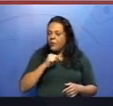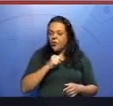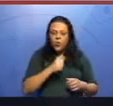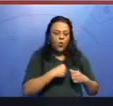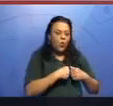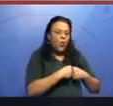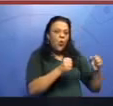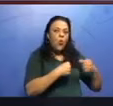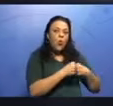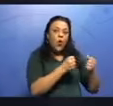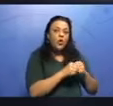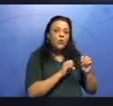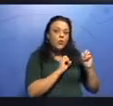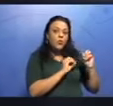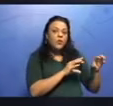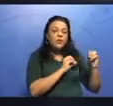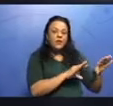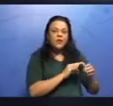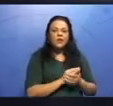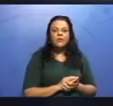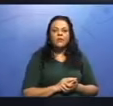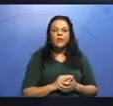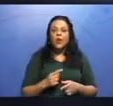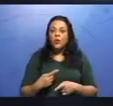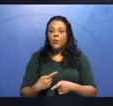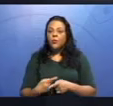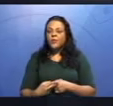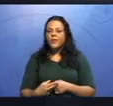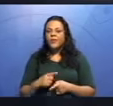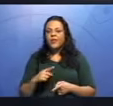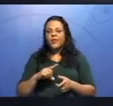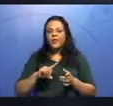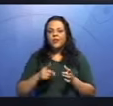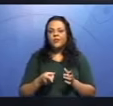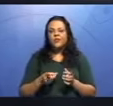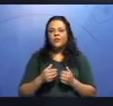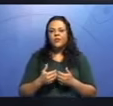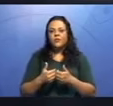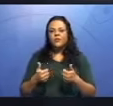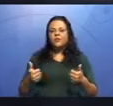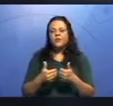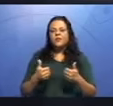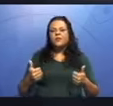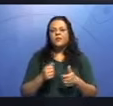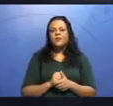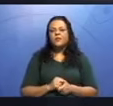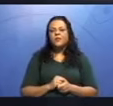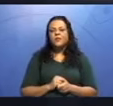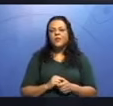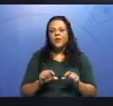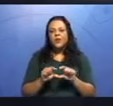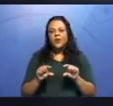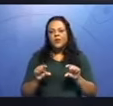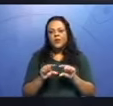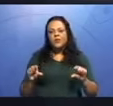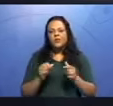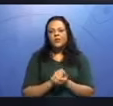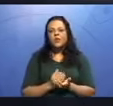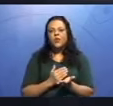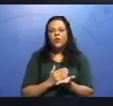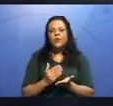saindo. Certo? A vírgula separa oração coordenada, introduzida e iniciada por